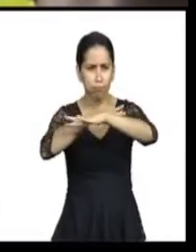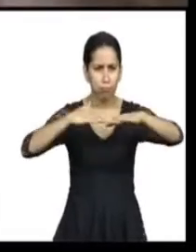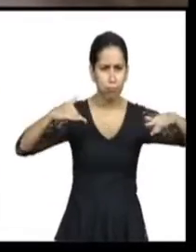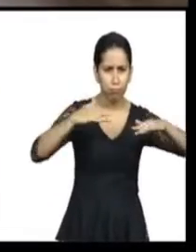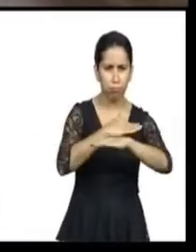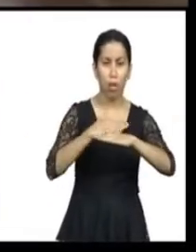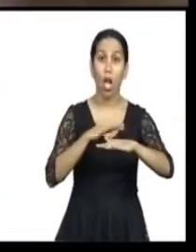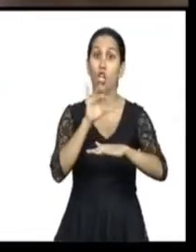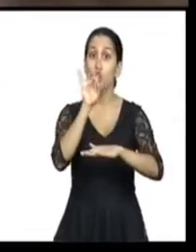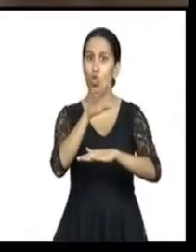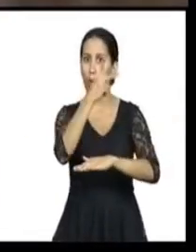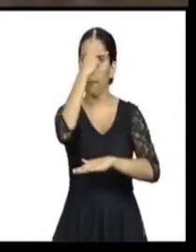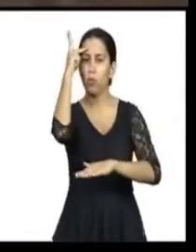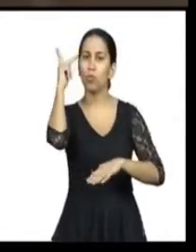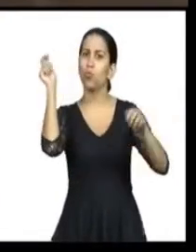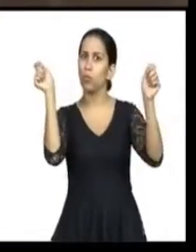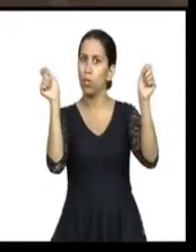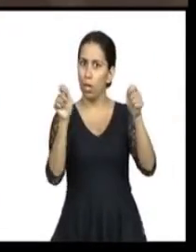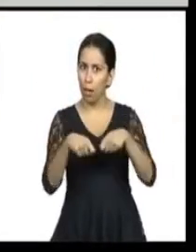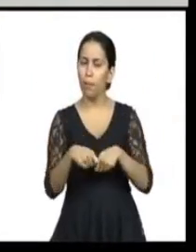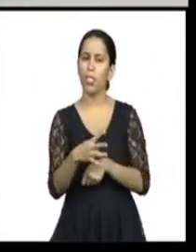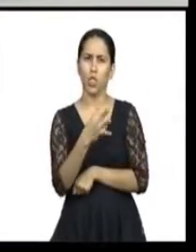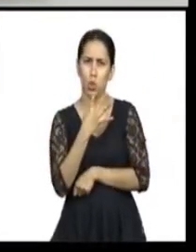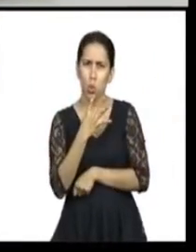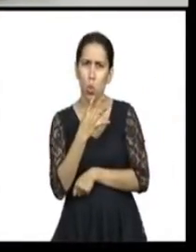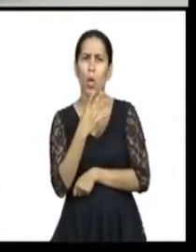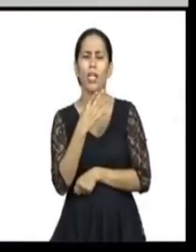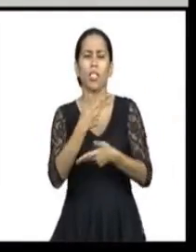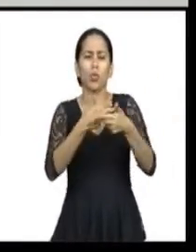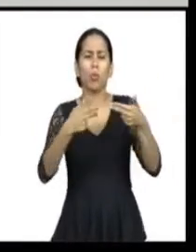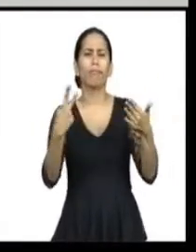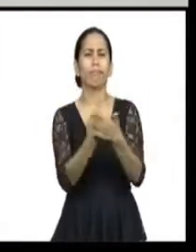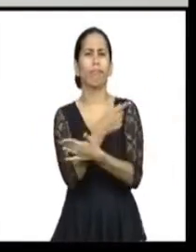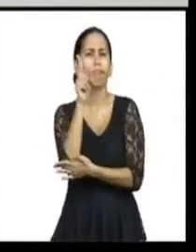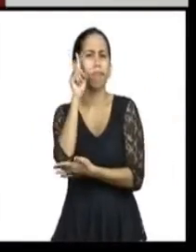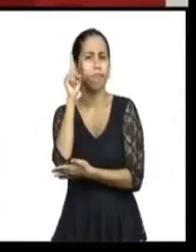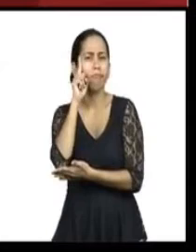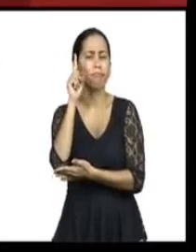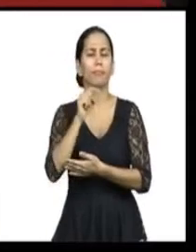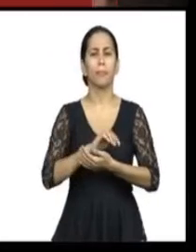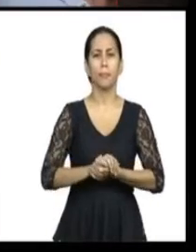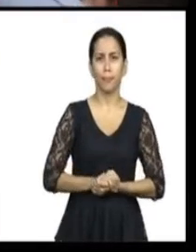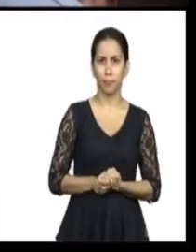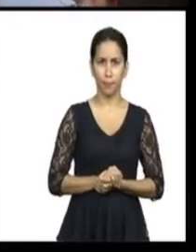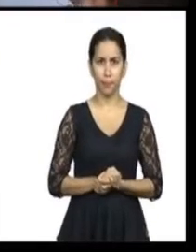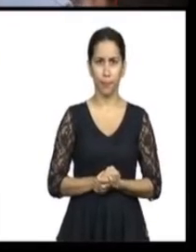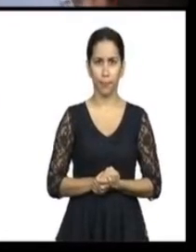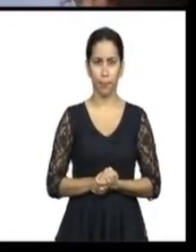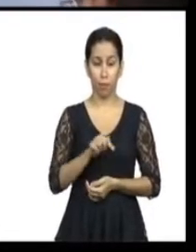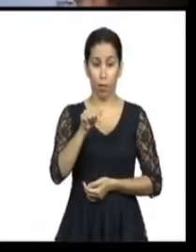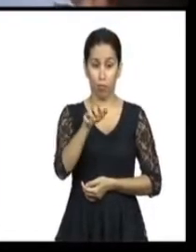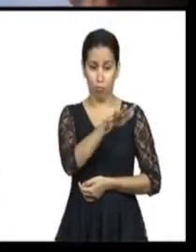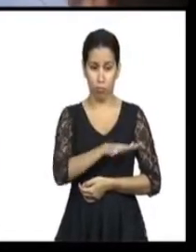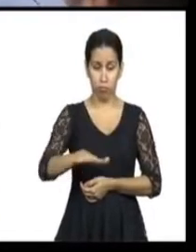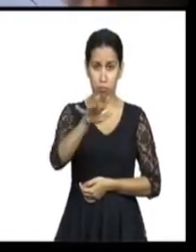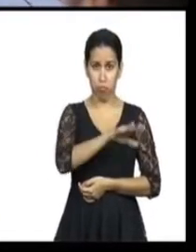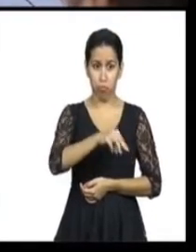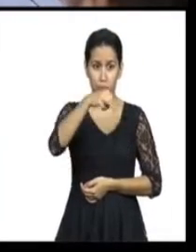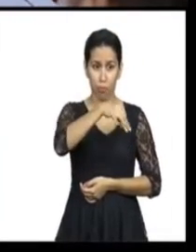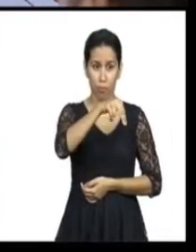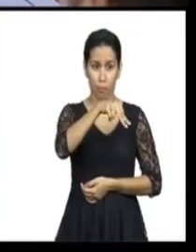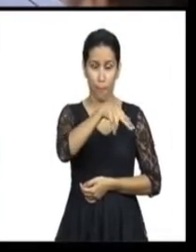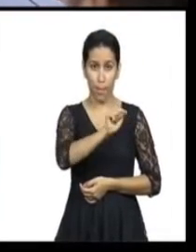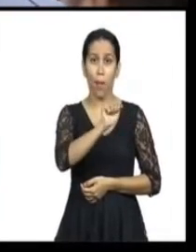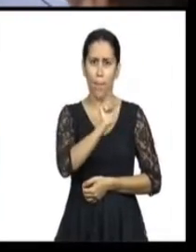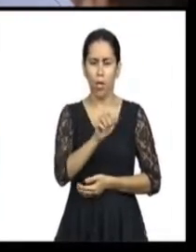por pessoas capacitadas, que conheçam a mina e as suas rotinas. Uma mina pode pegar o procedimento de outras